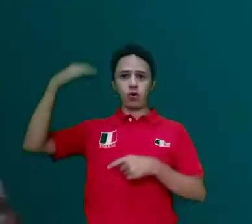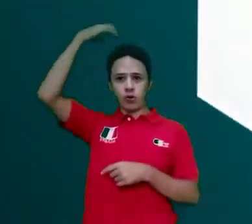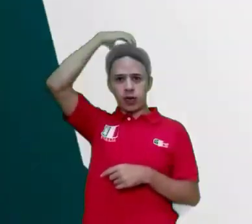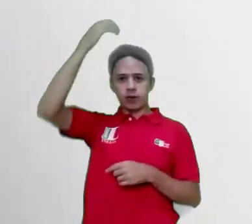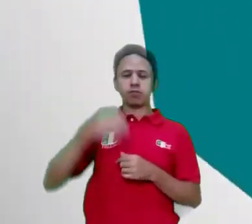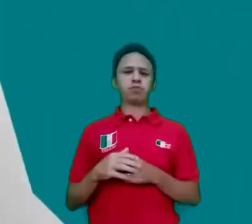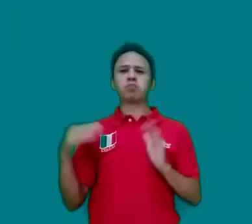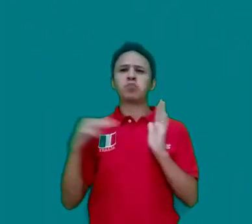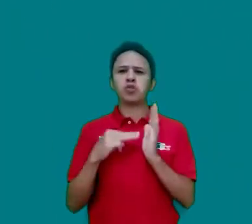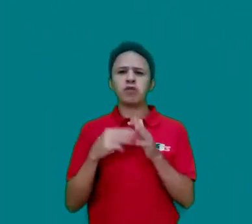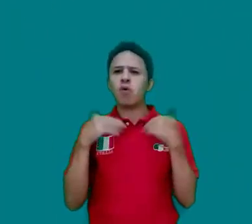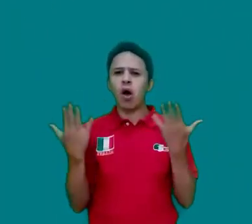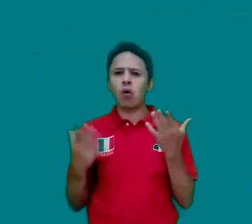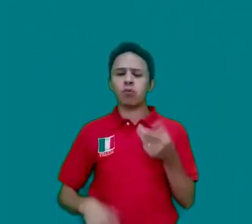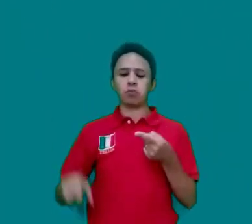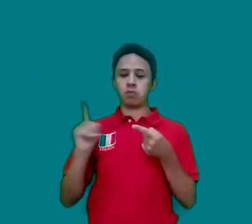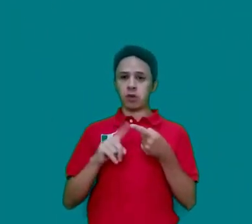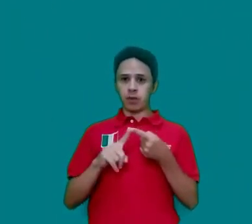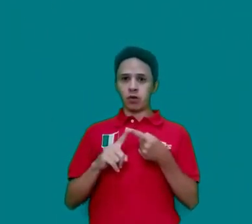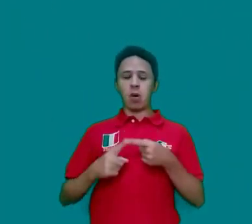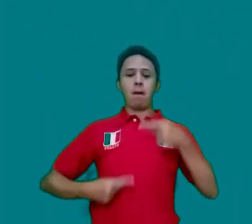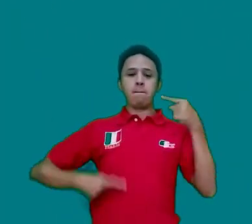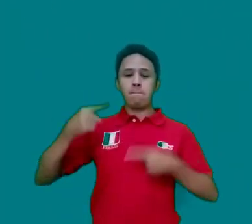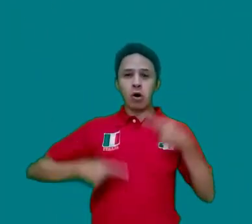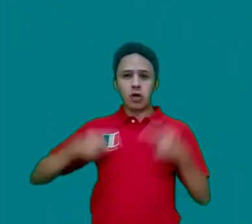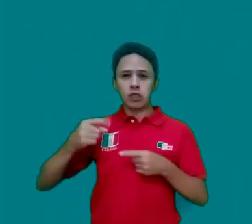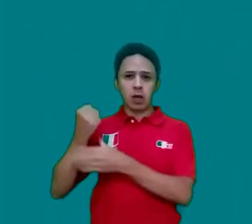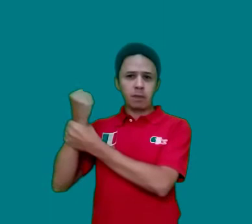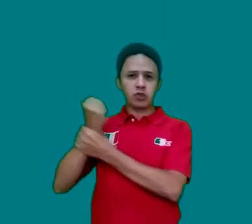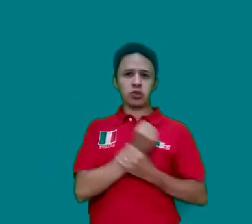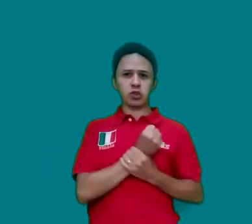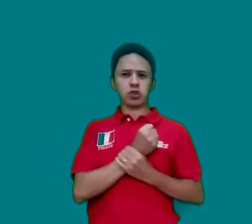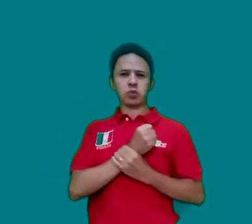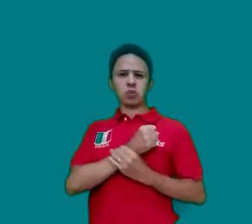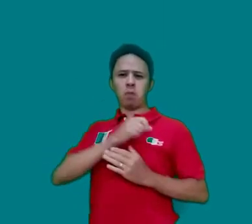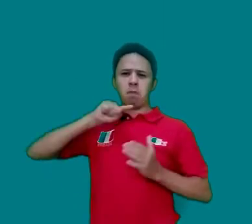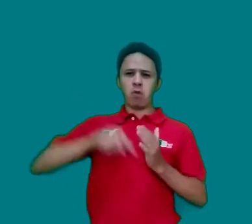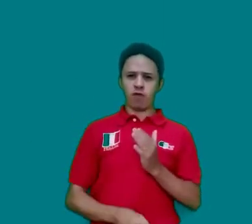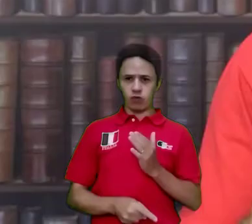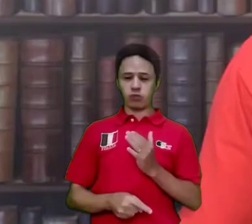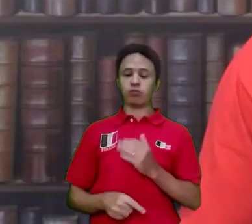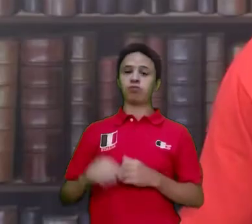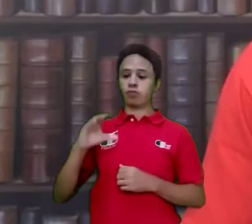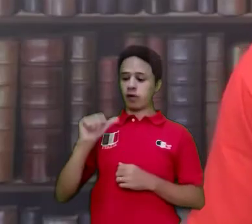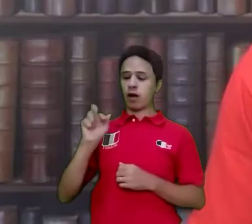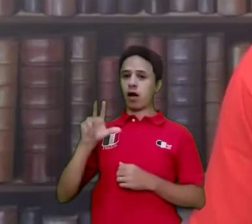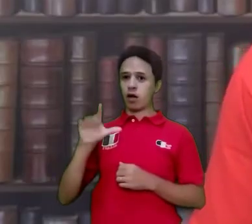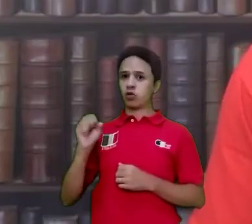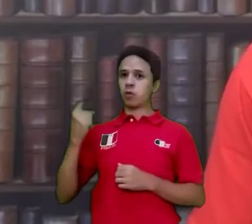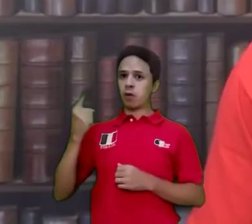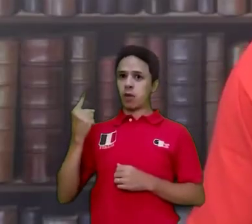Vamos. Primeiro motivo, a política de absolutismo total adotada por Carlos